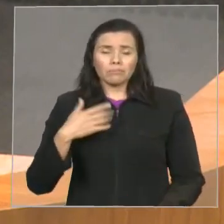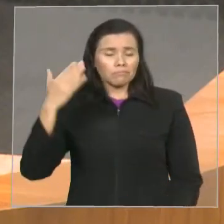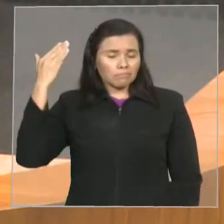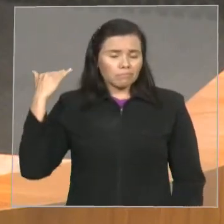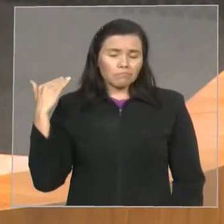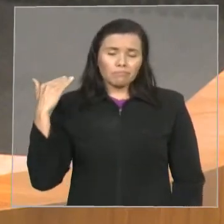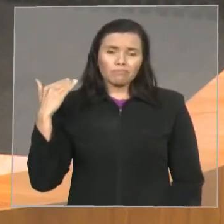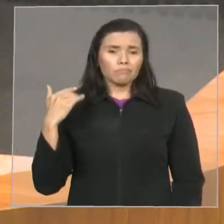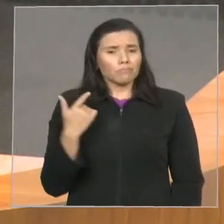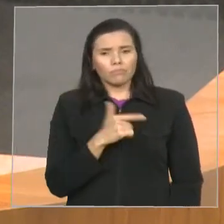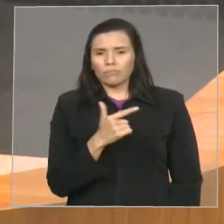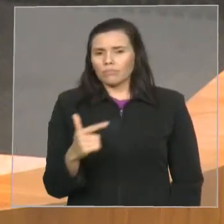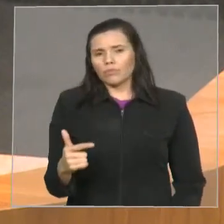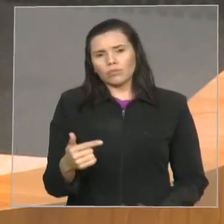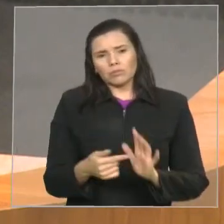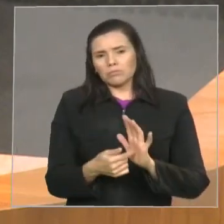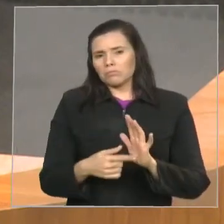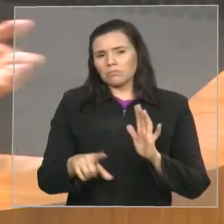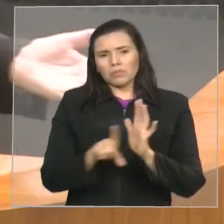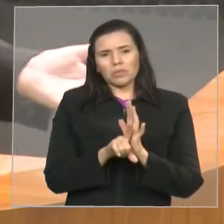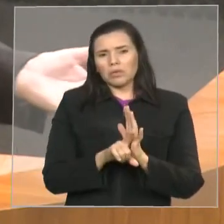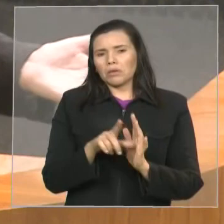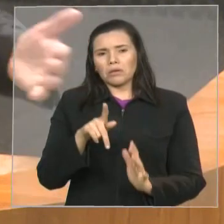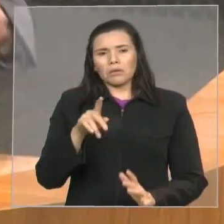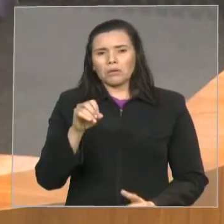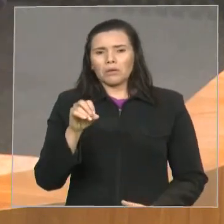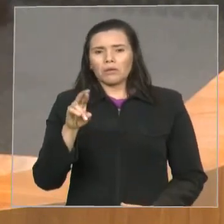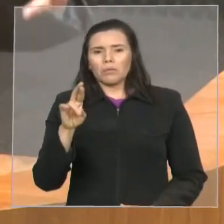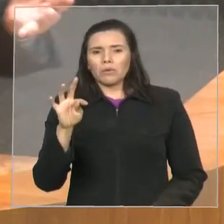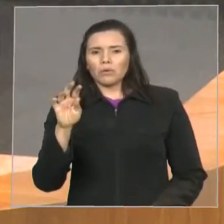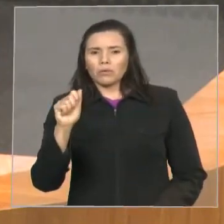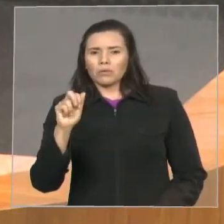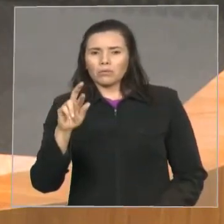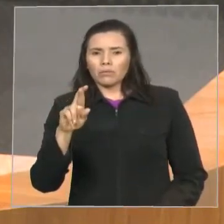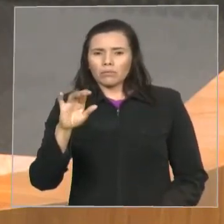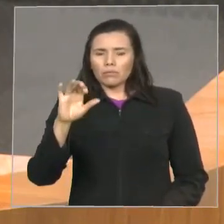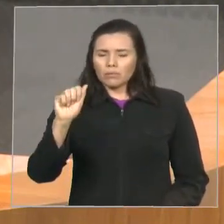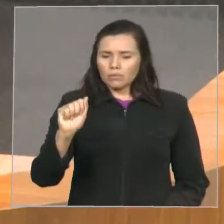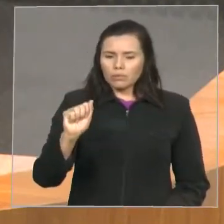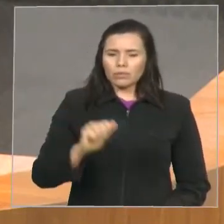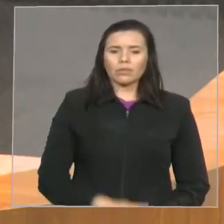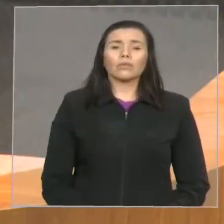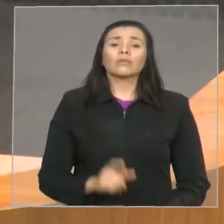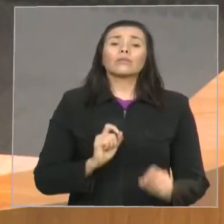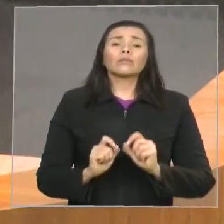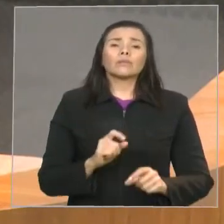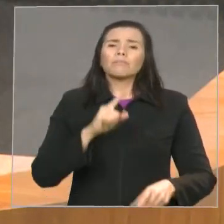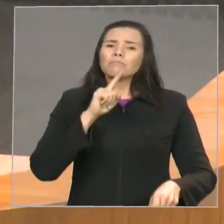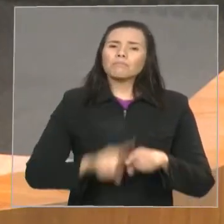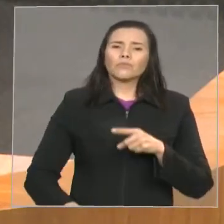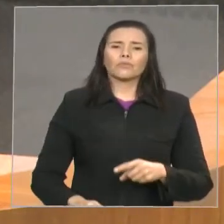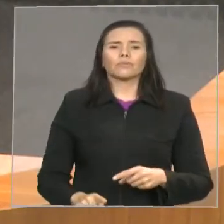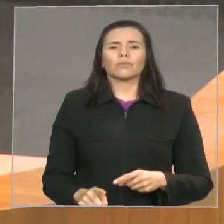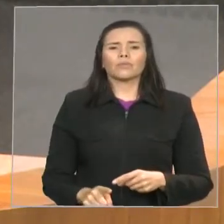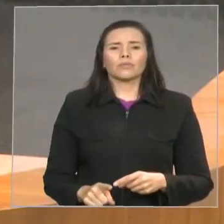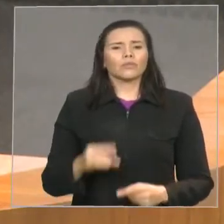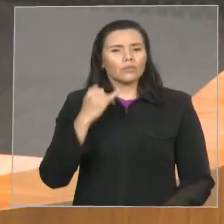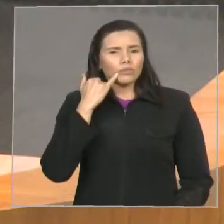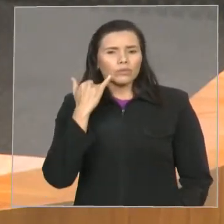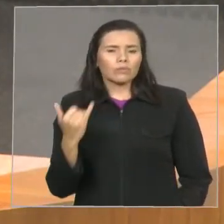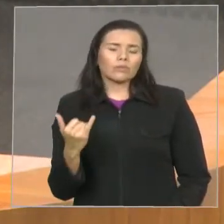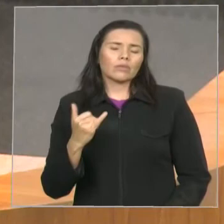se preocuparam em fazer uma portaria ou uma instrução normativa para que fosse proibida a entrada de